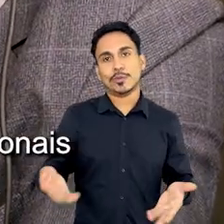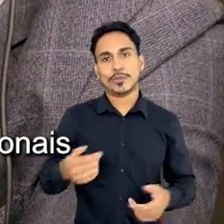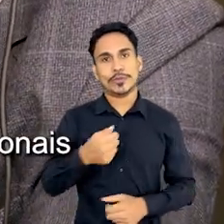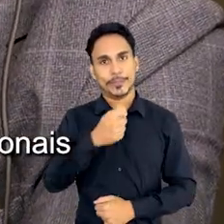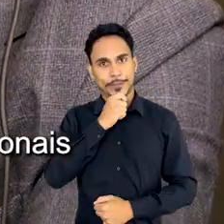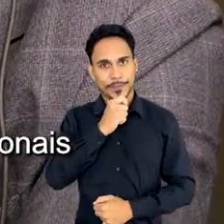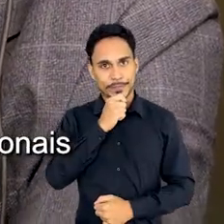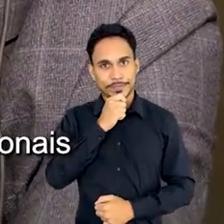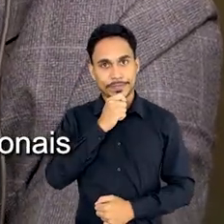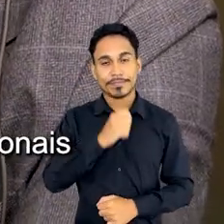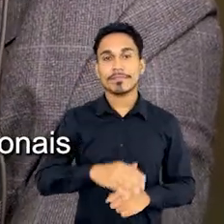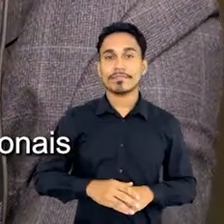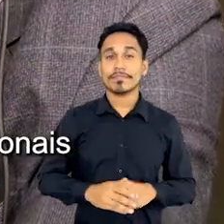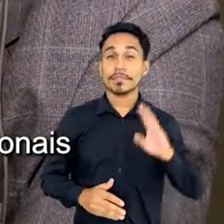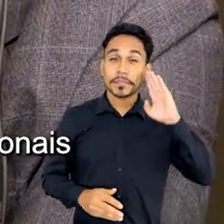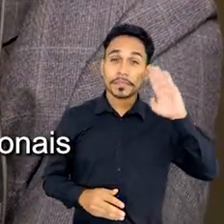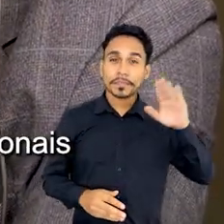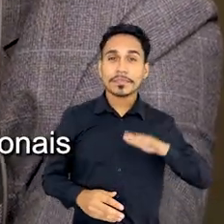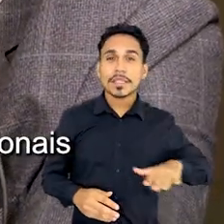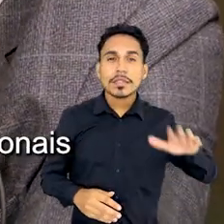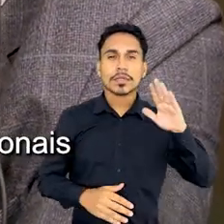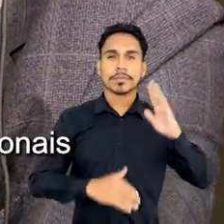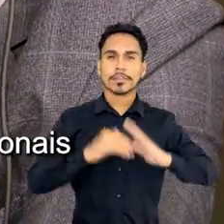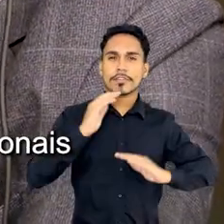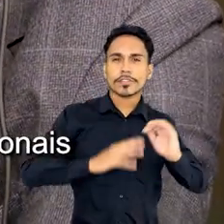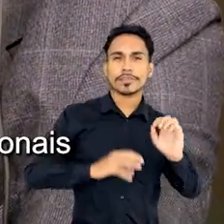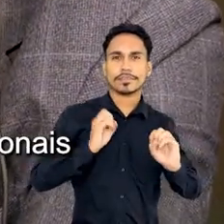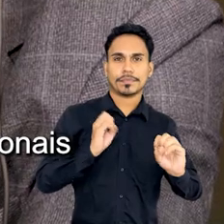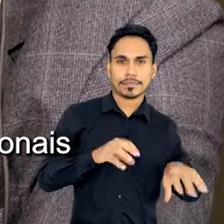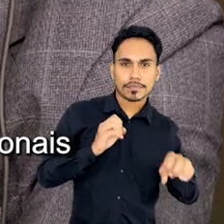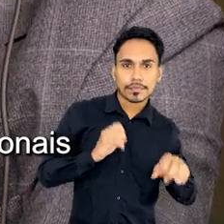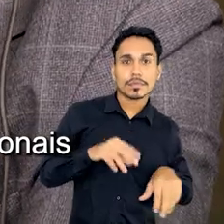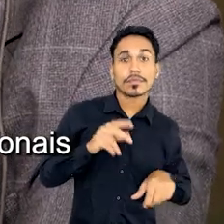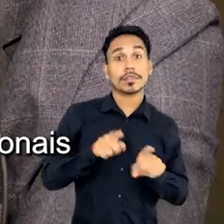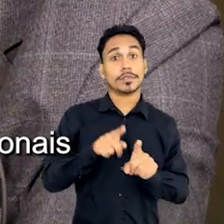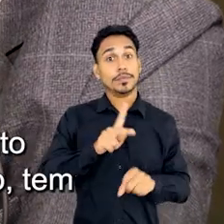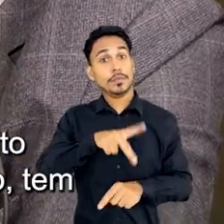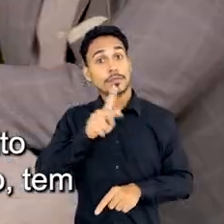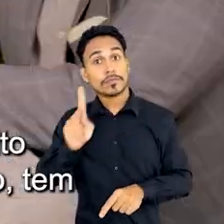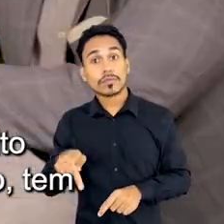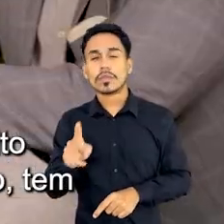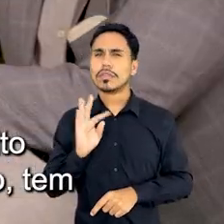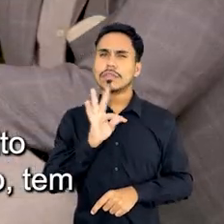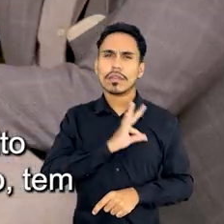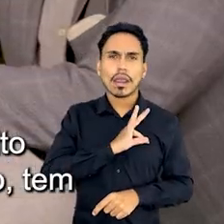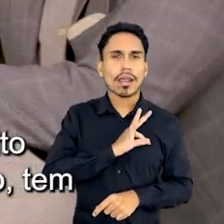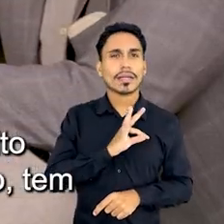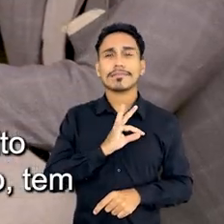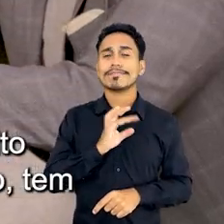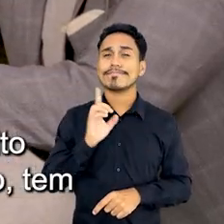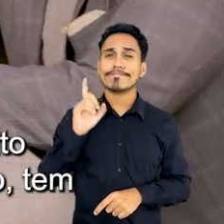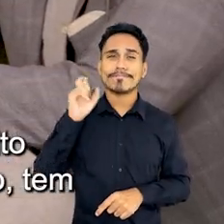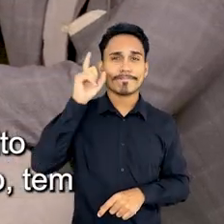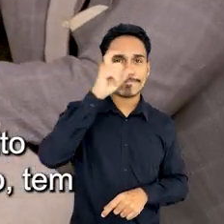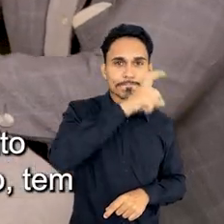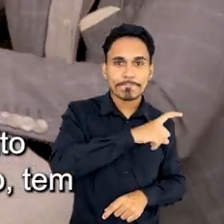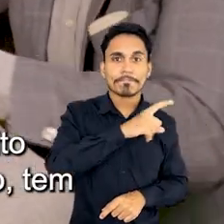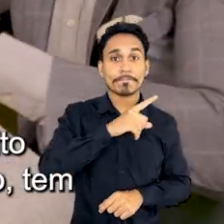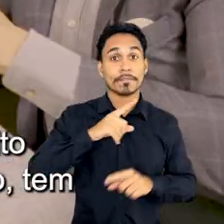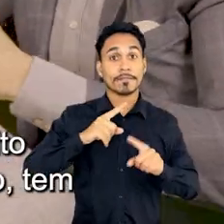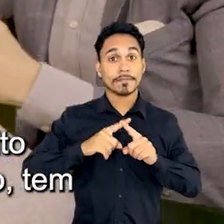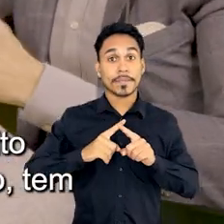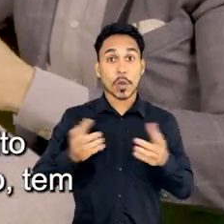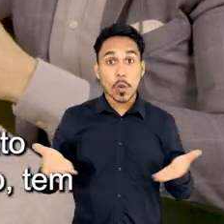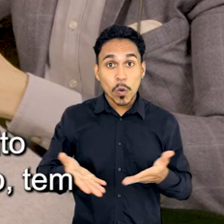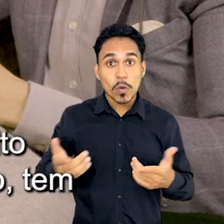suficiente para isso especialmente em profissionais em profissionais de educação em professores nos tcos administrativos nós temos é muito grande A